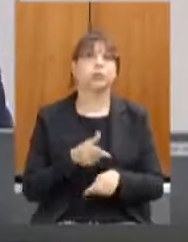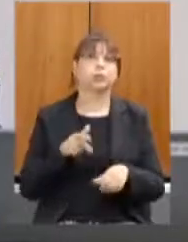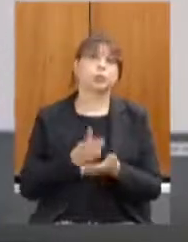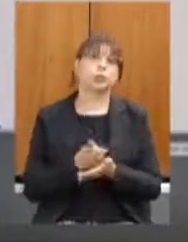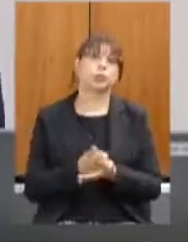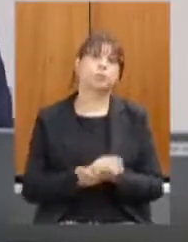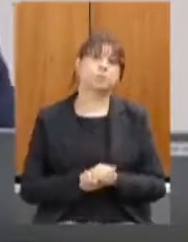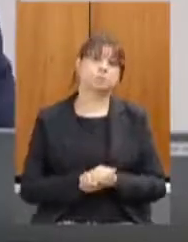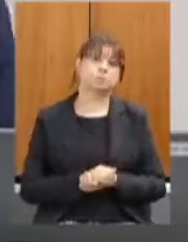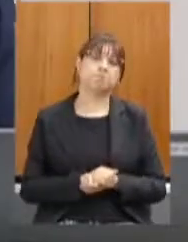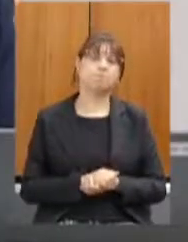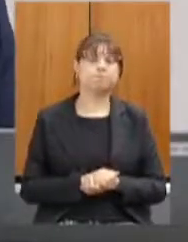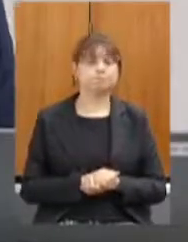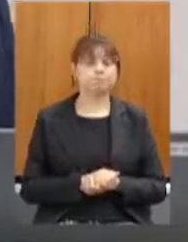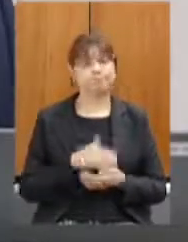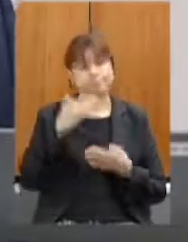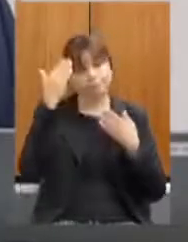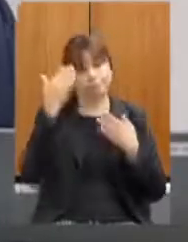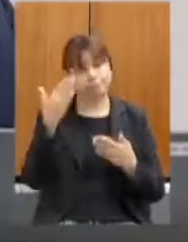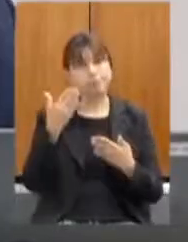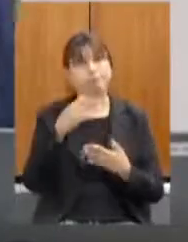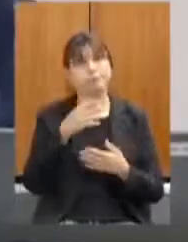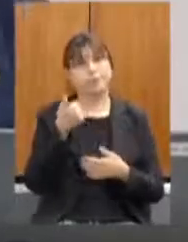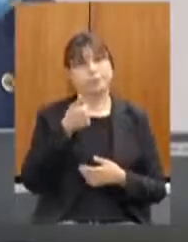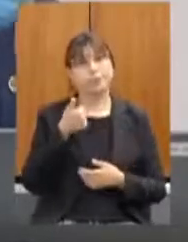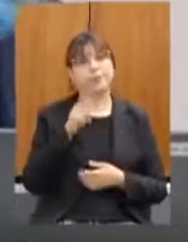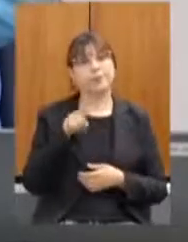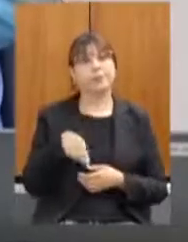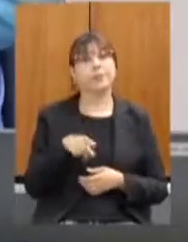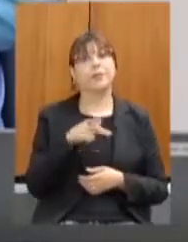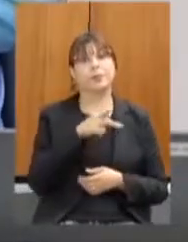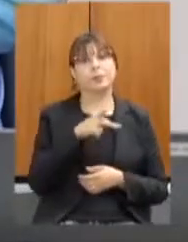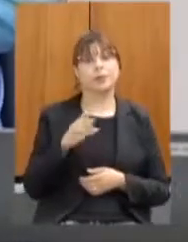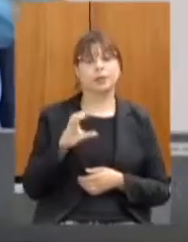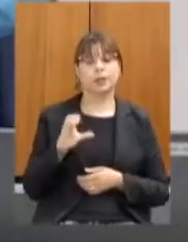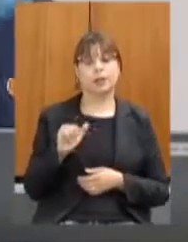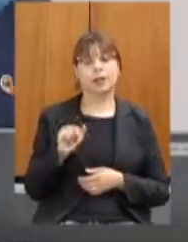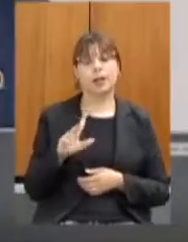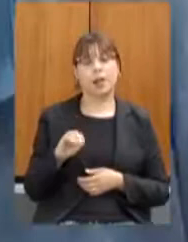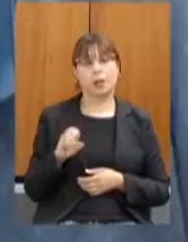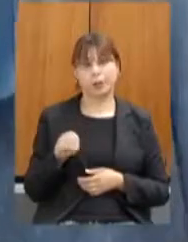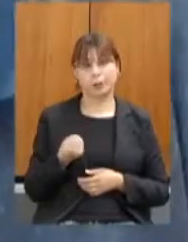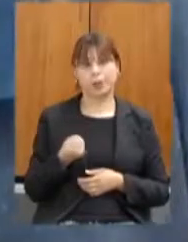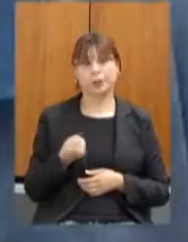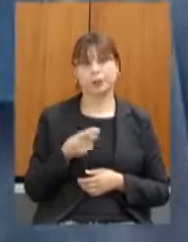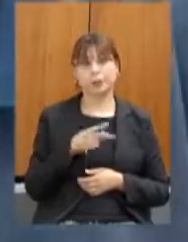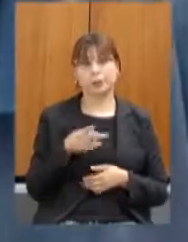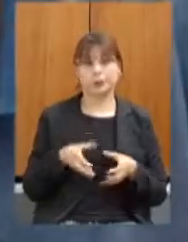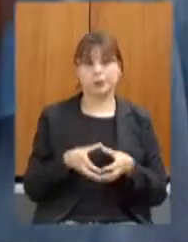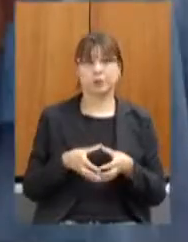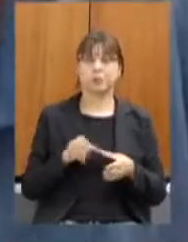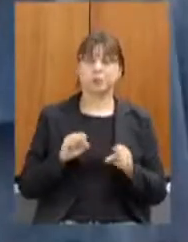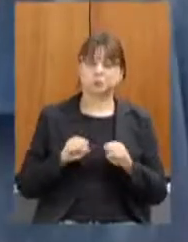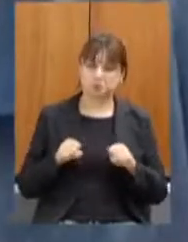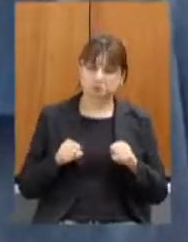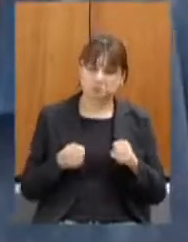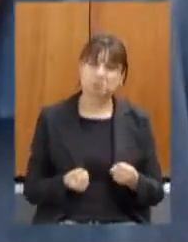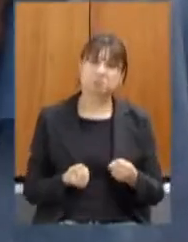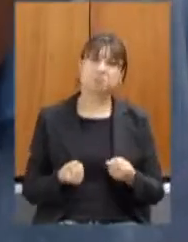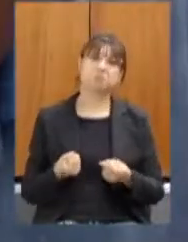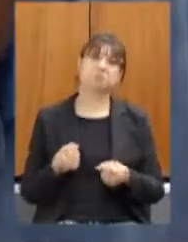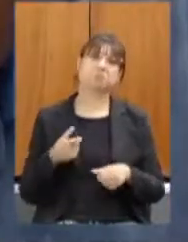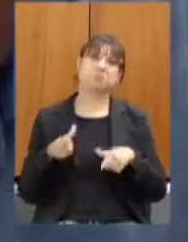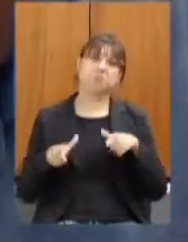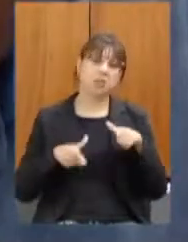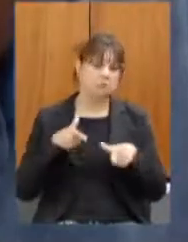inicialmente agradecer nosso Presidente Carlos Pimenta pelo seu empenho né Trabalhando de